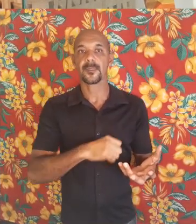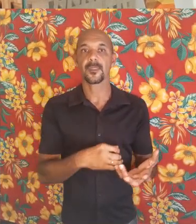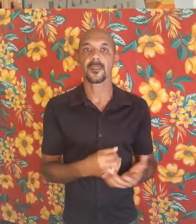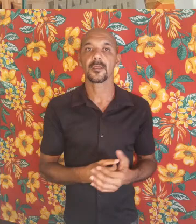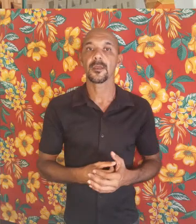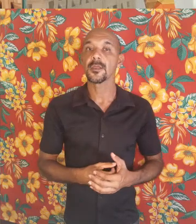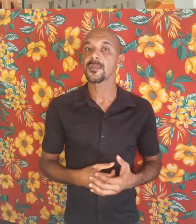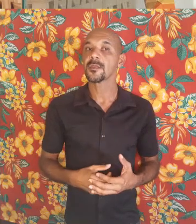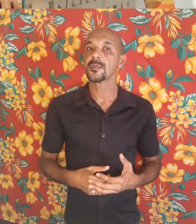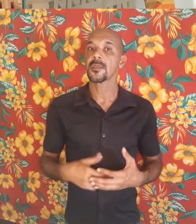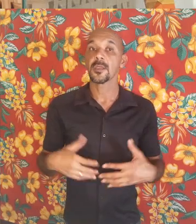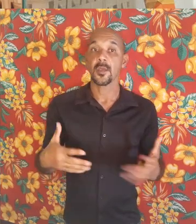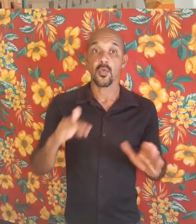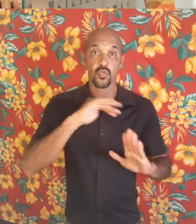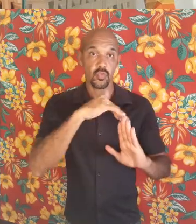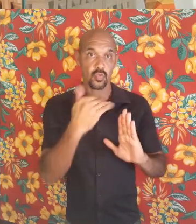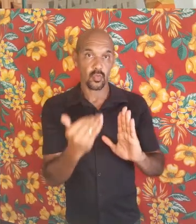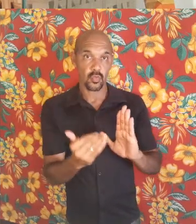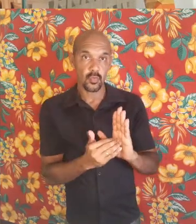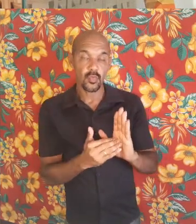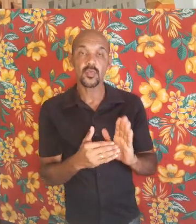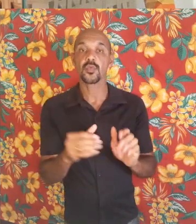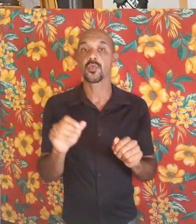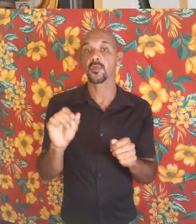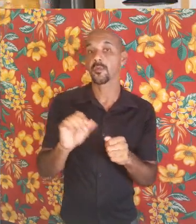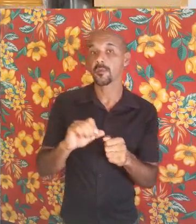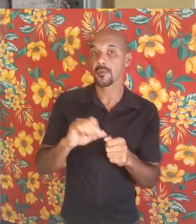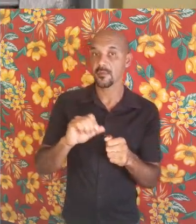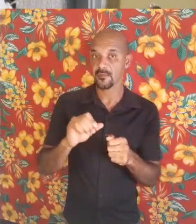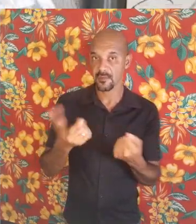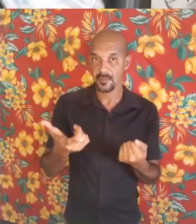fazer, não colocar um pouquinho de amor, não vai funcionar.